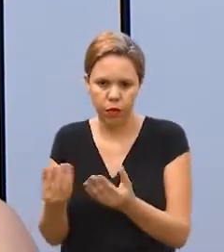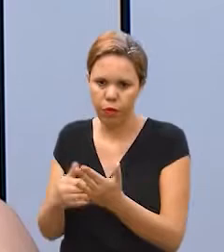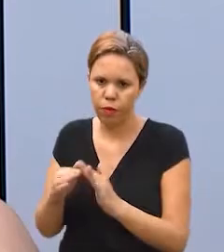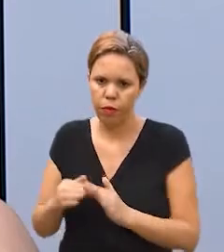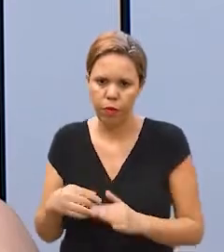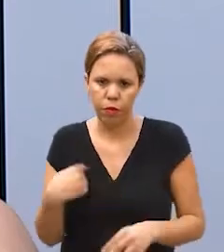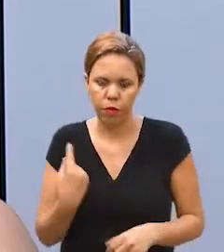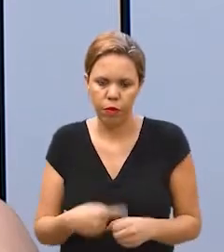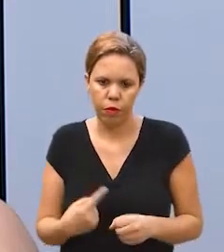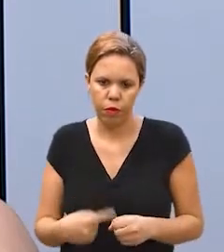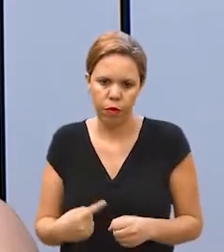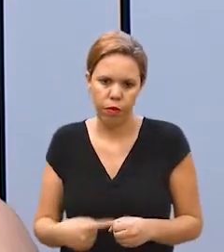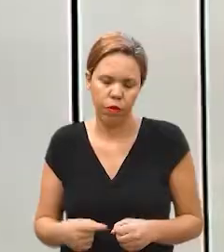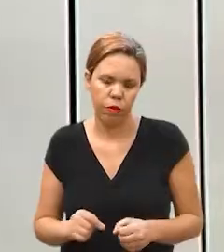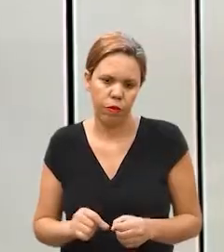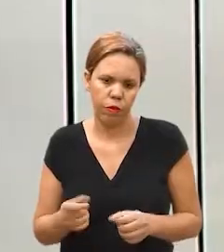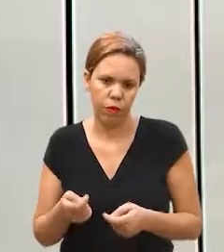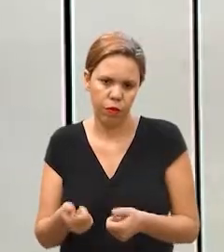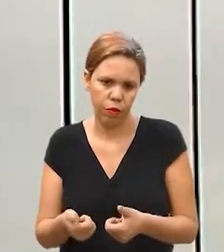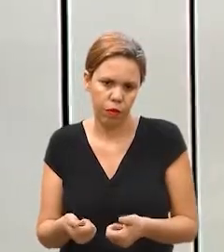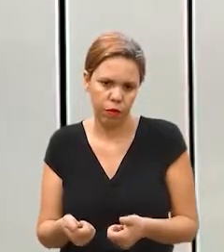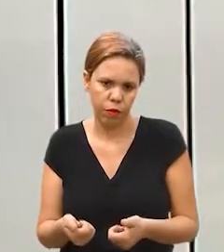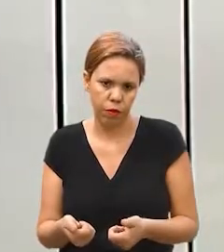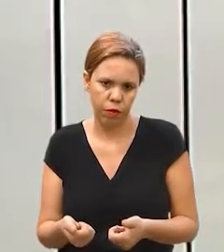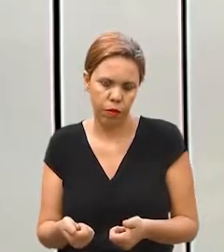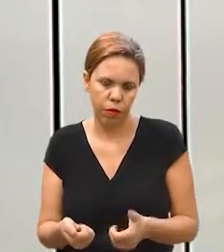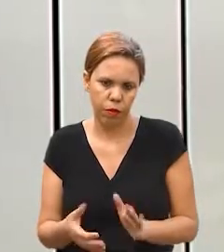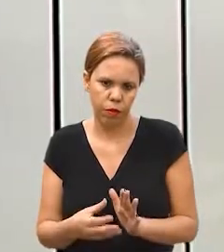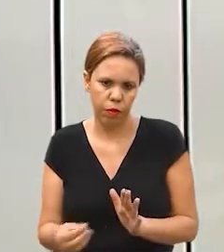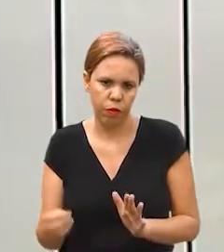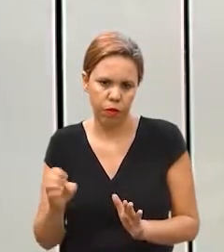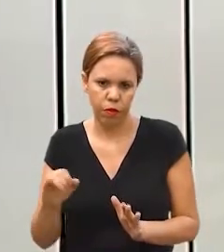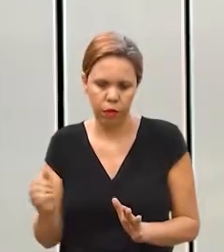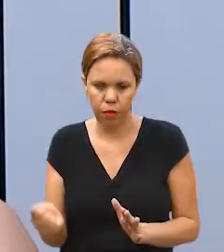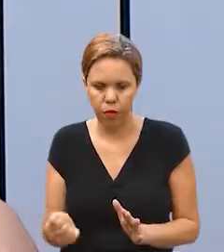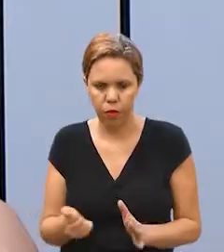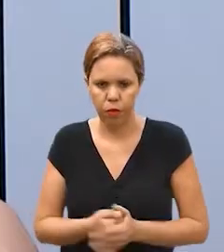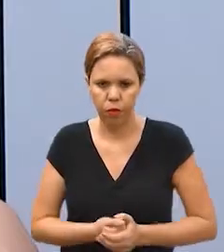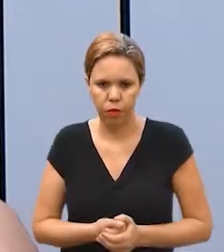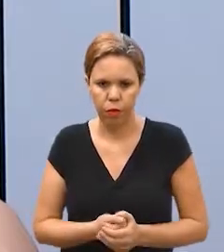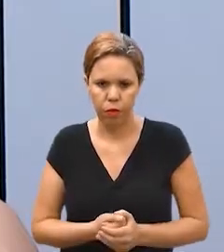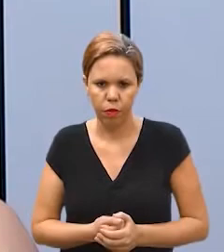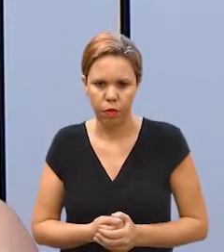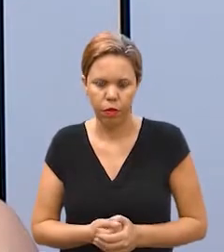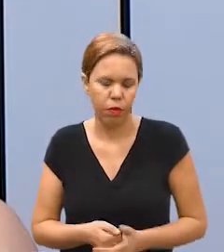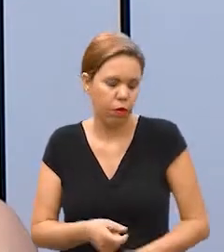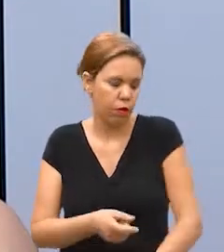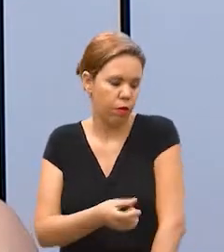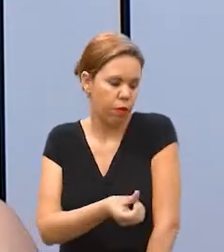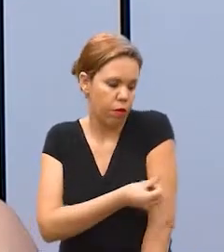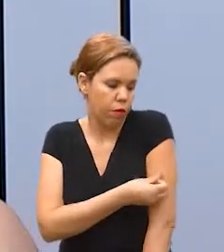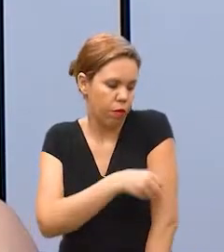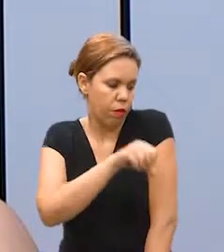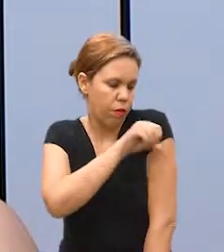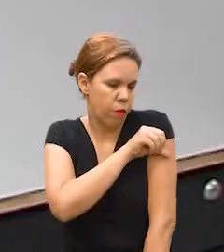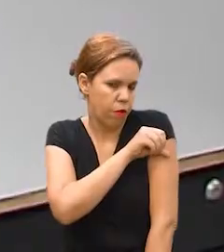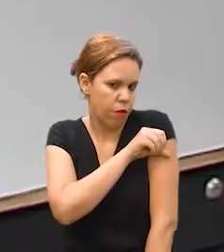do nosso município oferecem a modalidade EJA para o 6º e 9º ano.